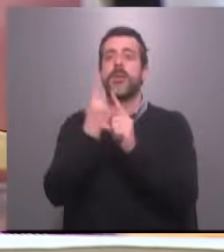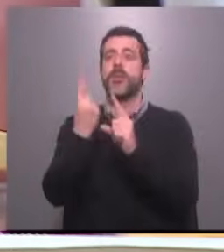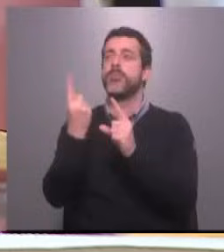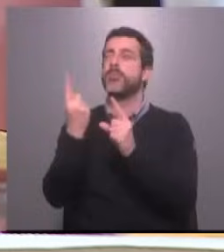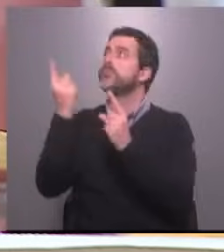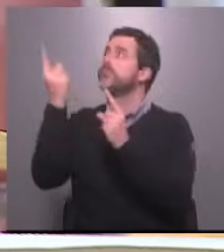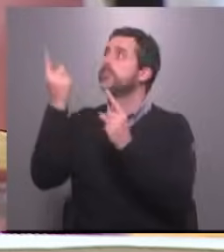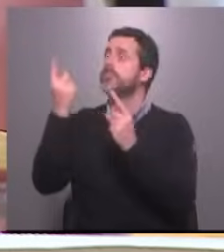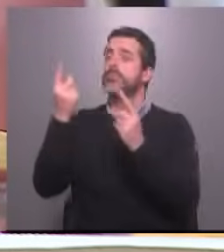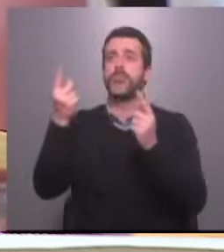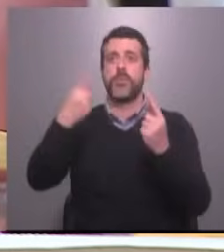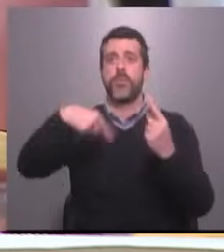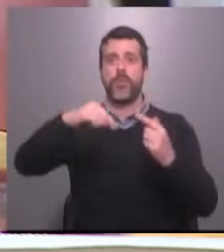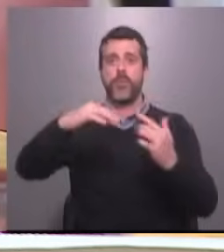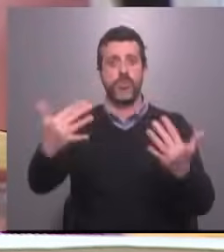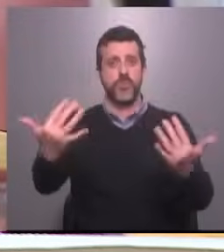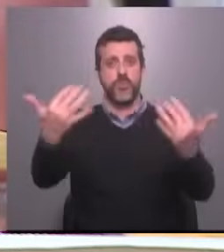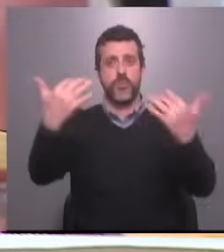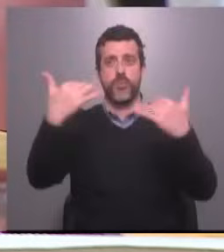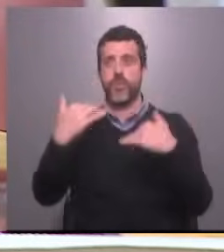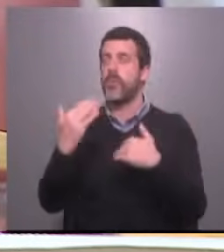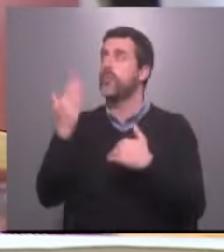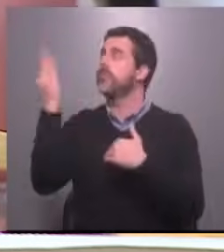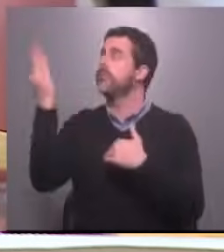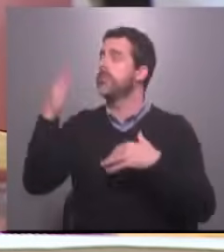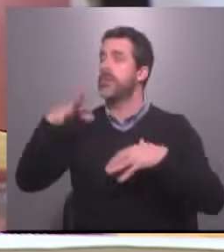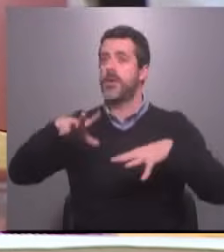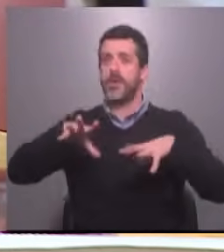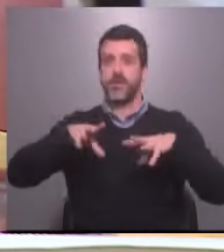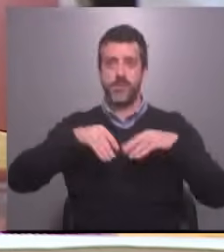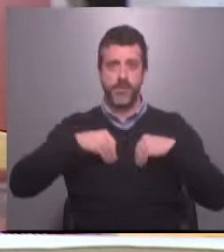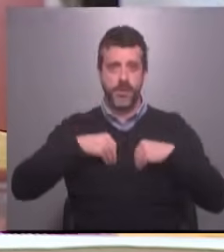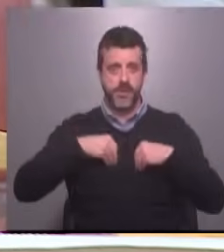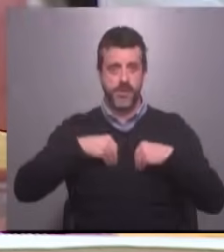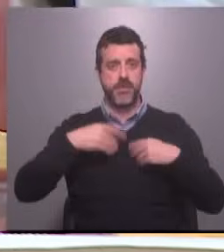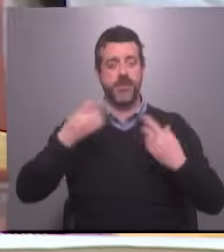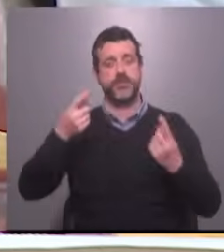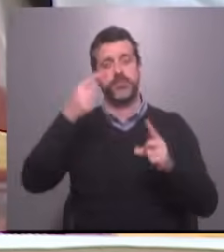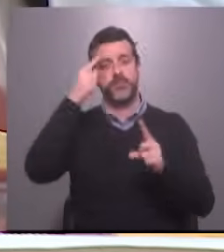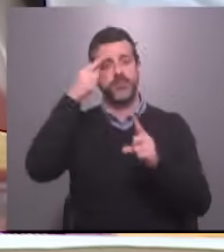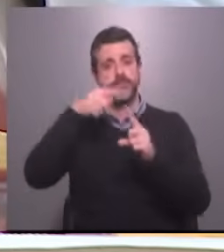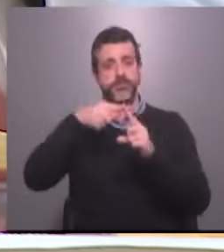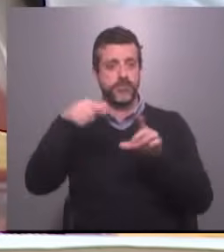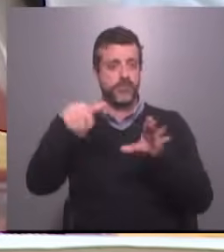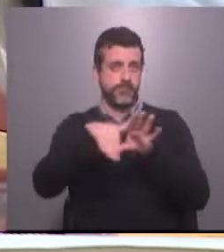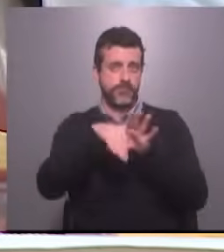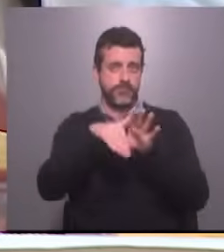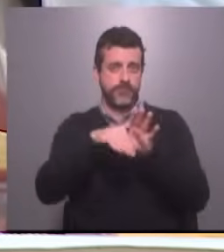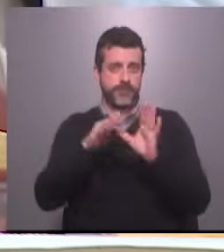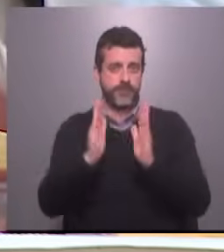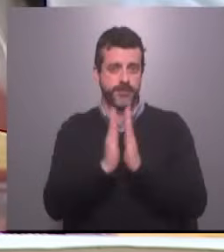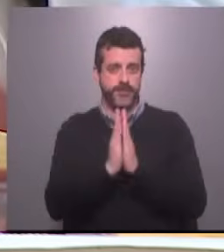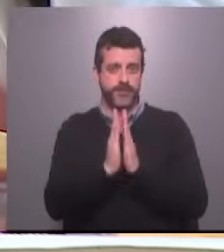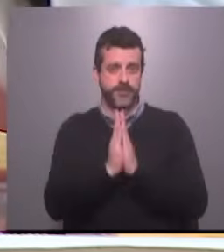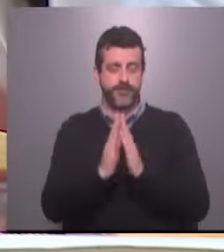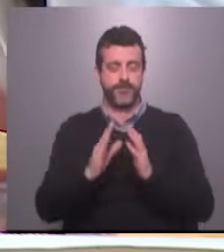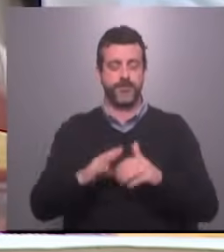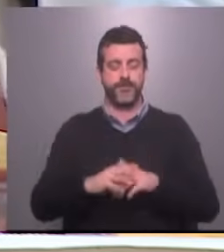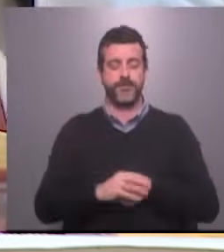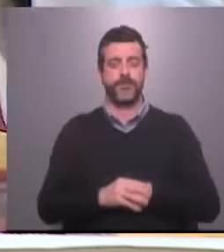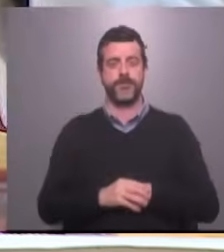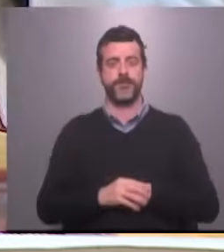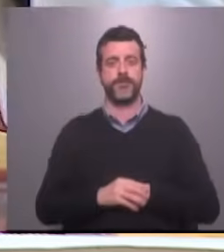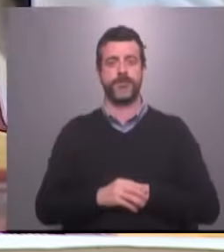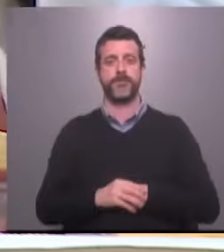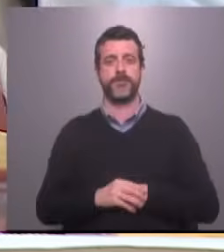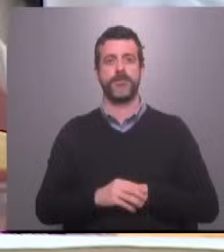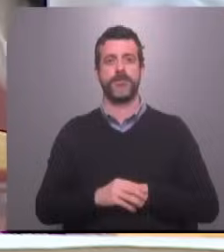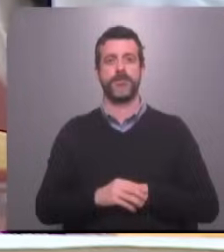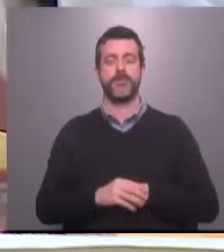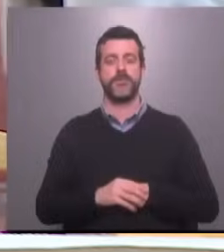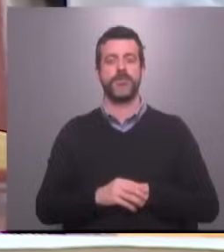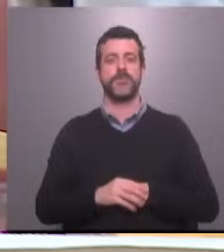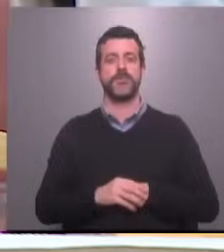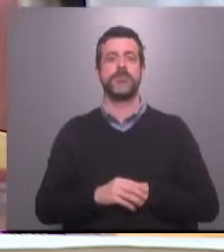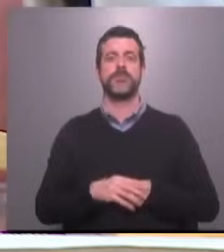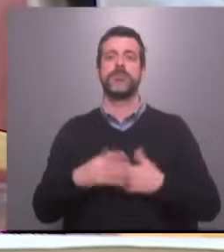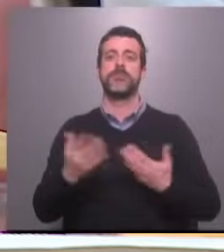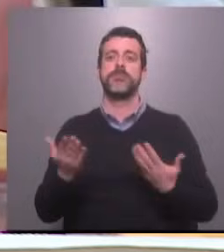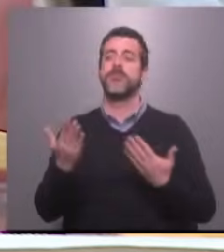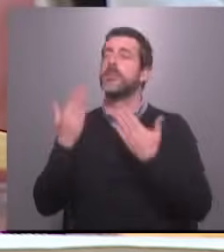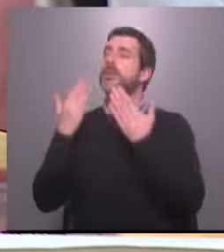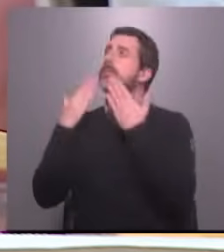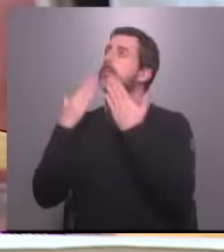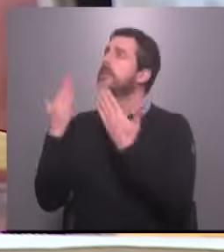damos graças porque nos admitistes aqui à vossa presença para vos servir nestes santos